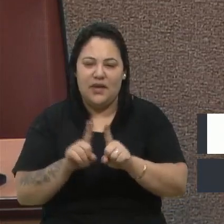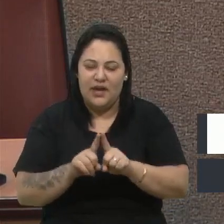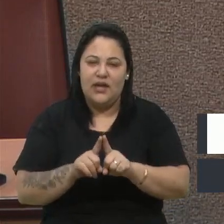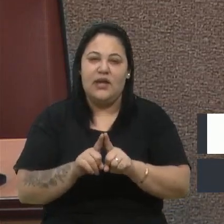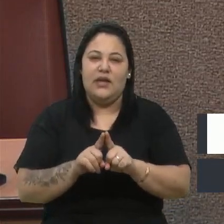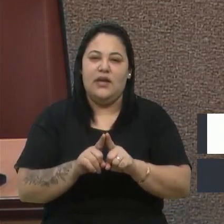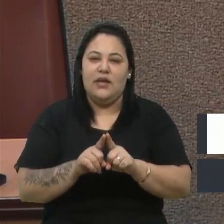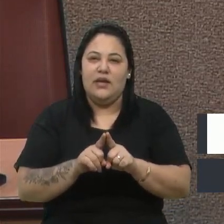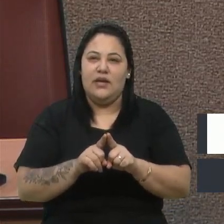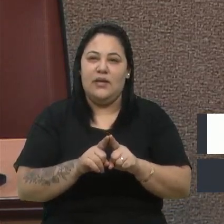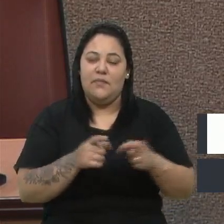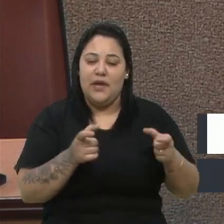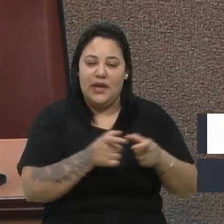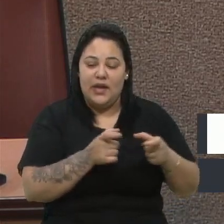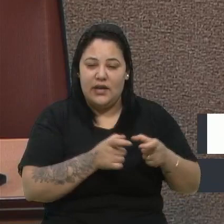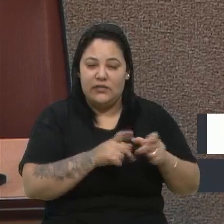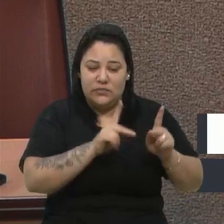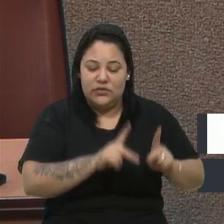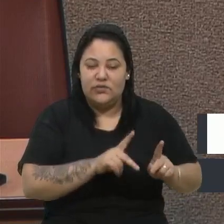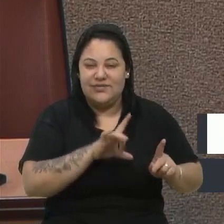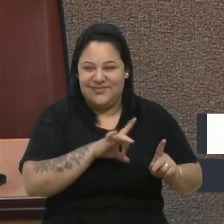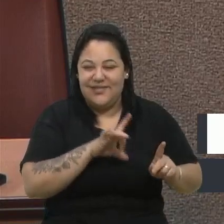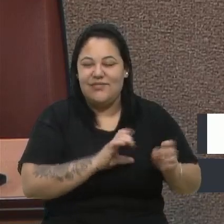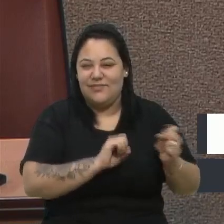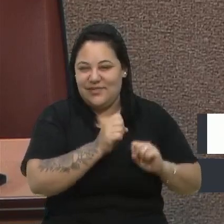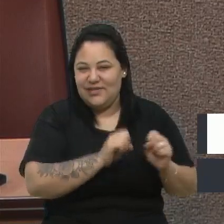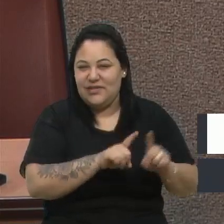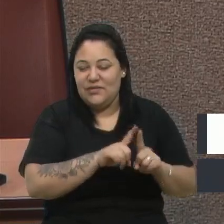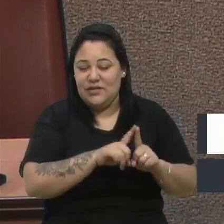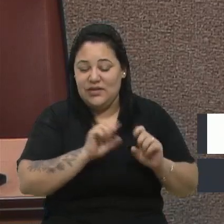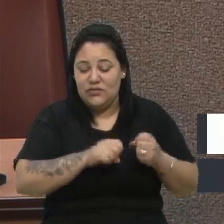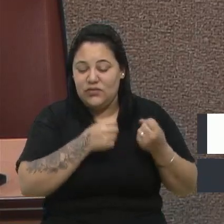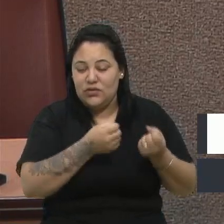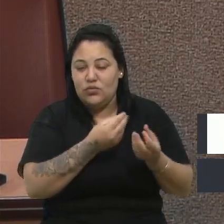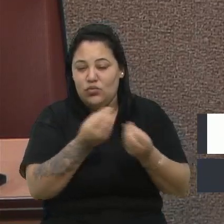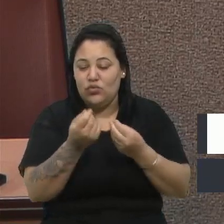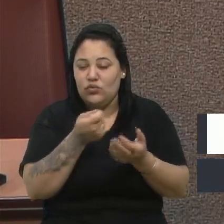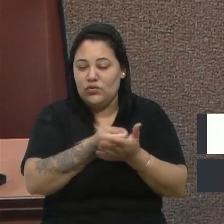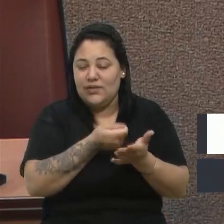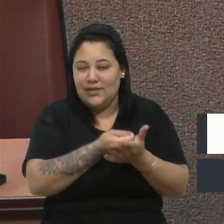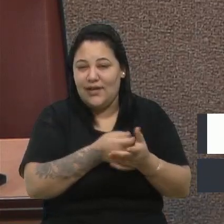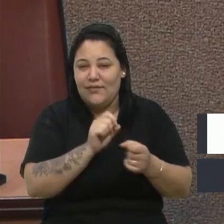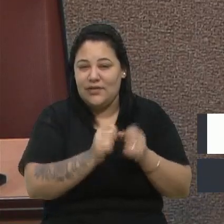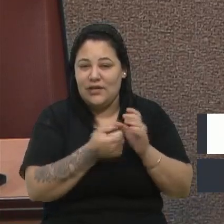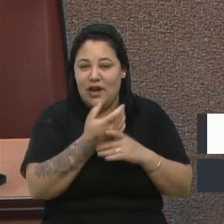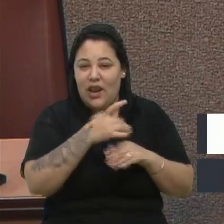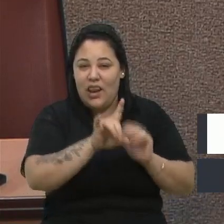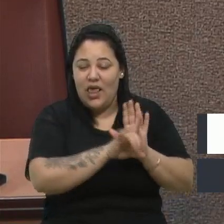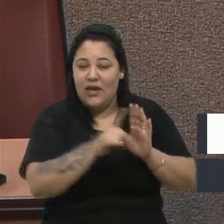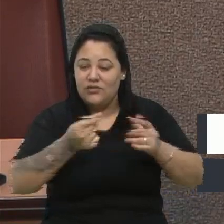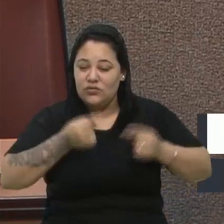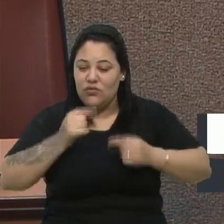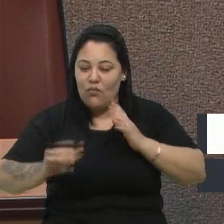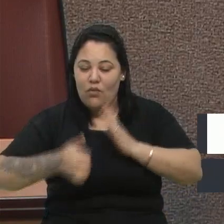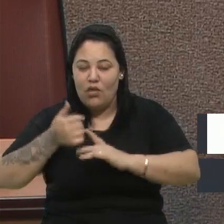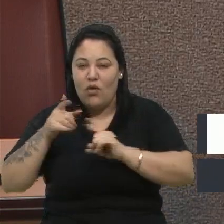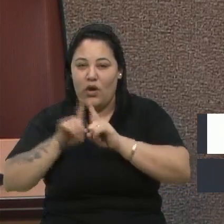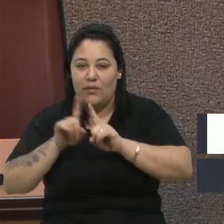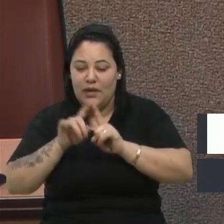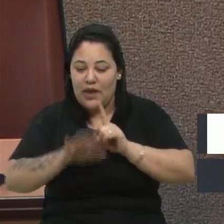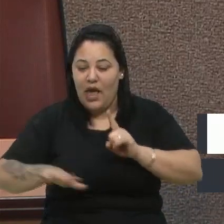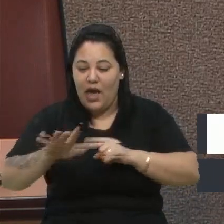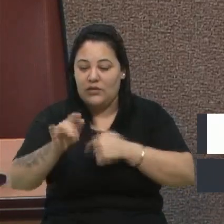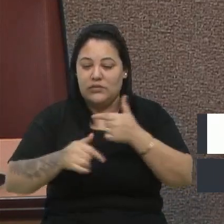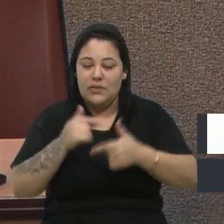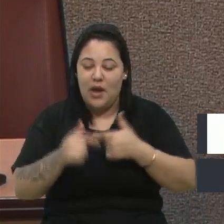dos microempresários, tem se dedicado muito a fazer leis e também a discutir a melhora nas condições desse